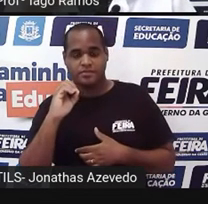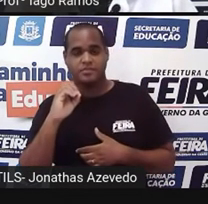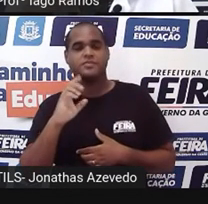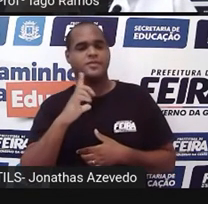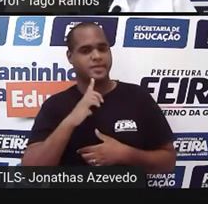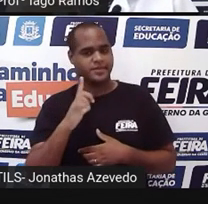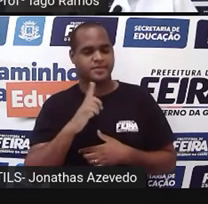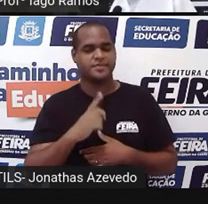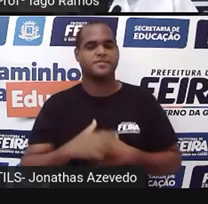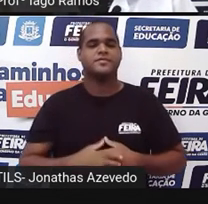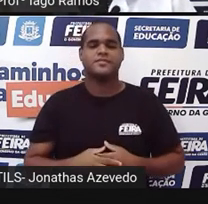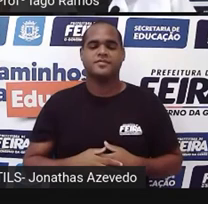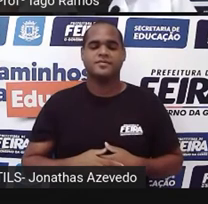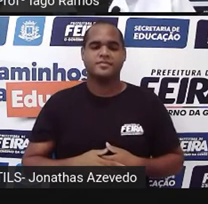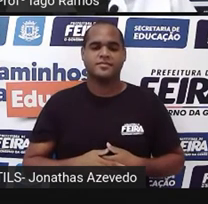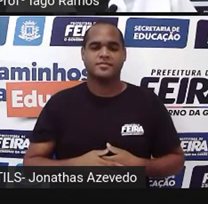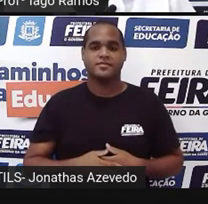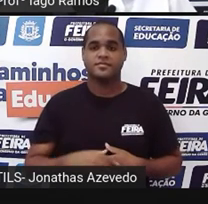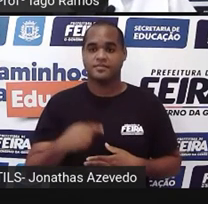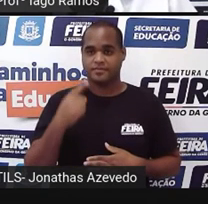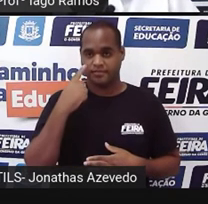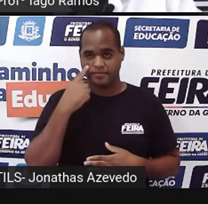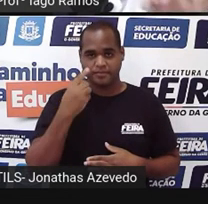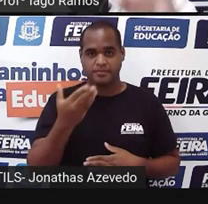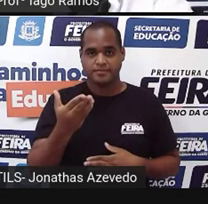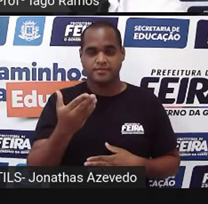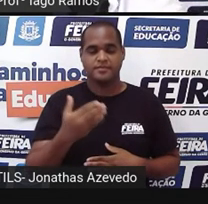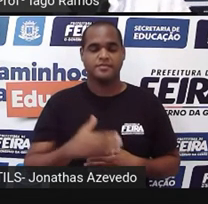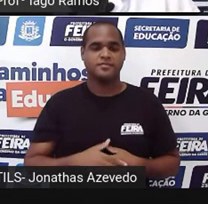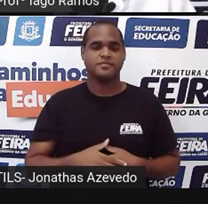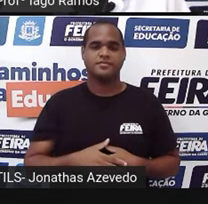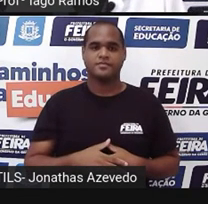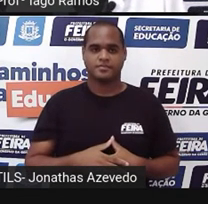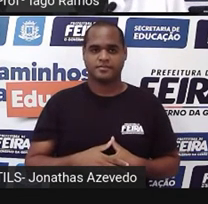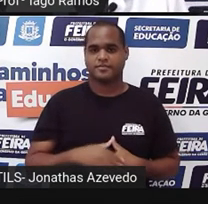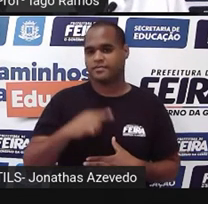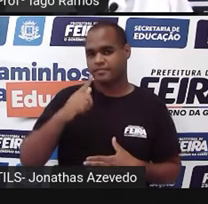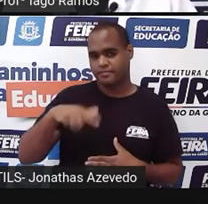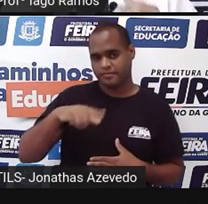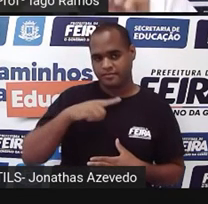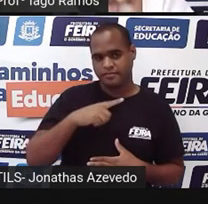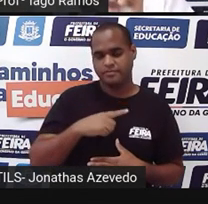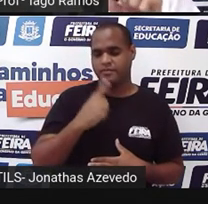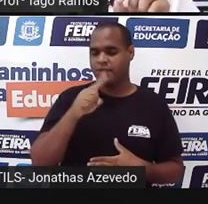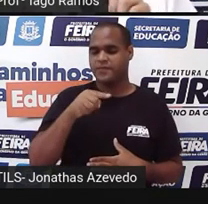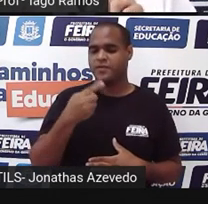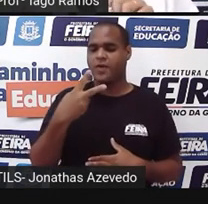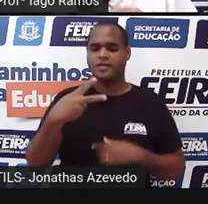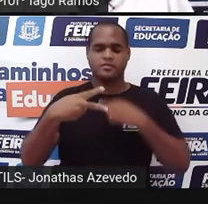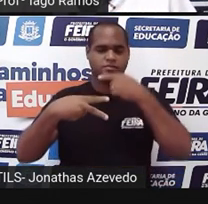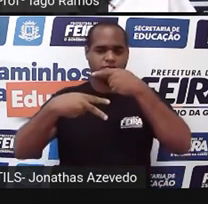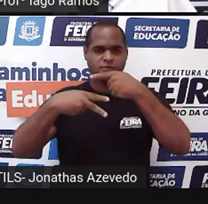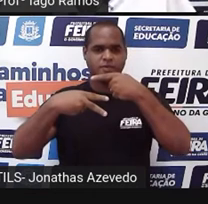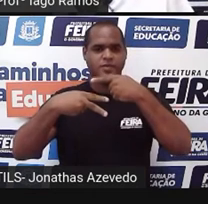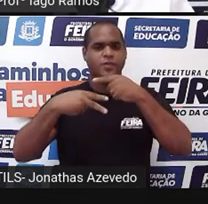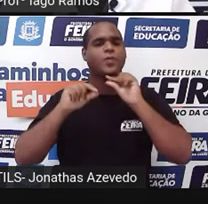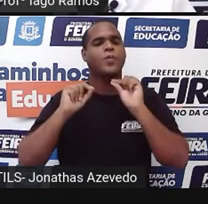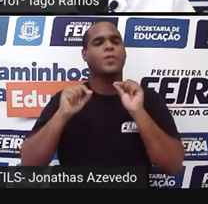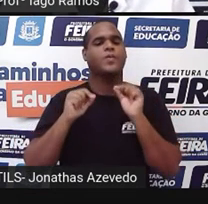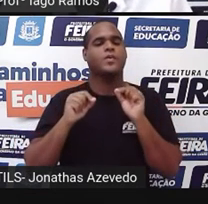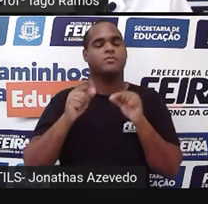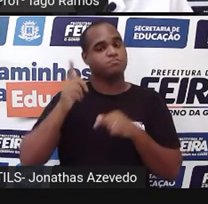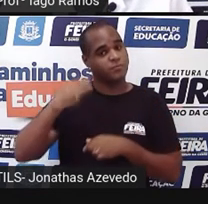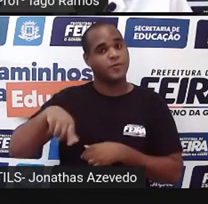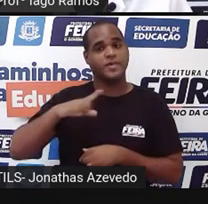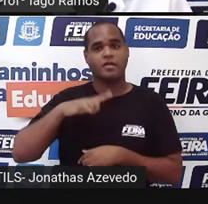Beleza o próximo Olha só o próximo depois da vírgula tem 12 com a barra em cima é outra